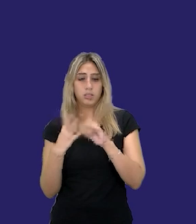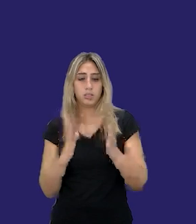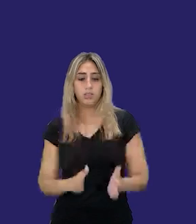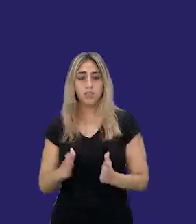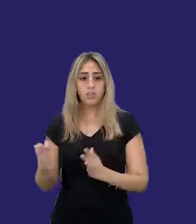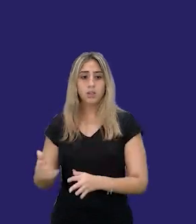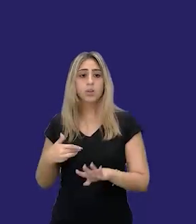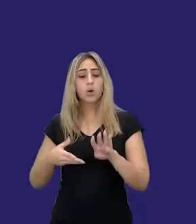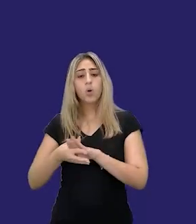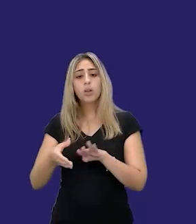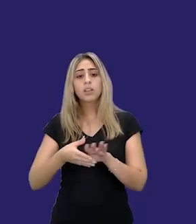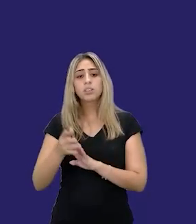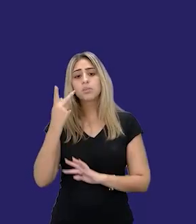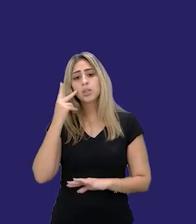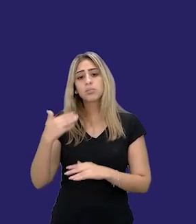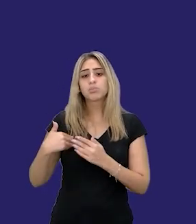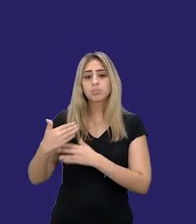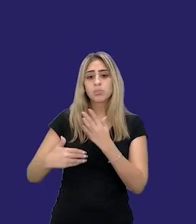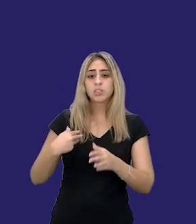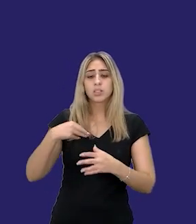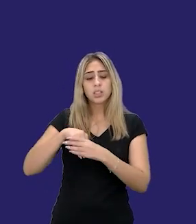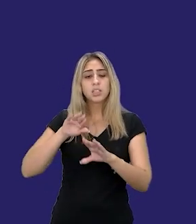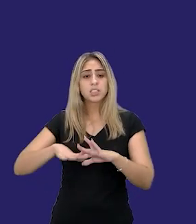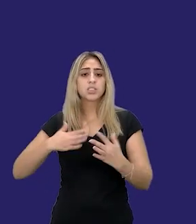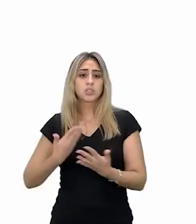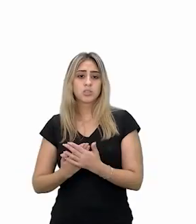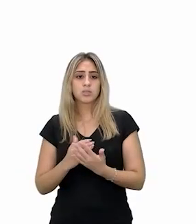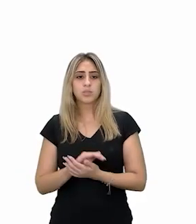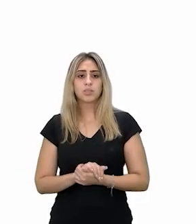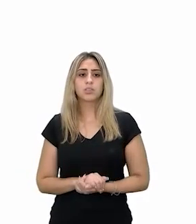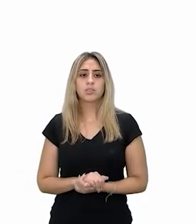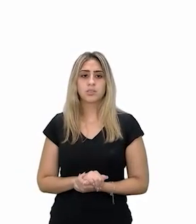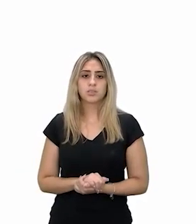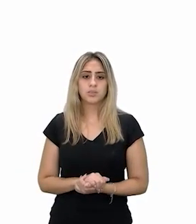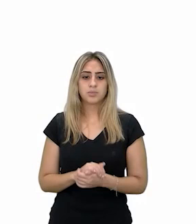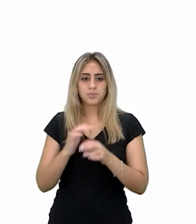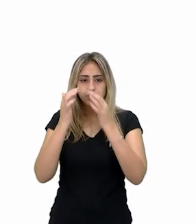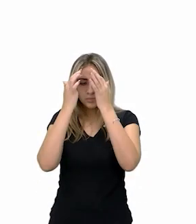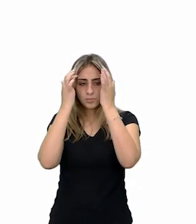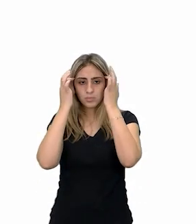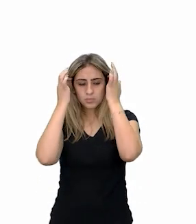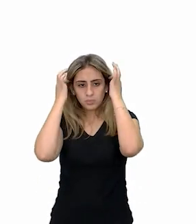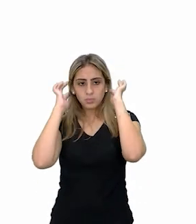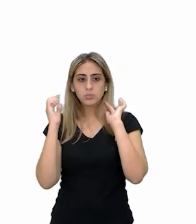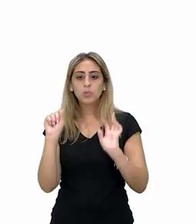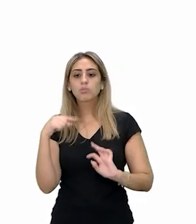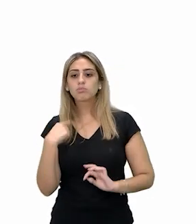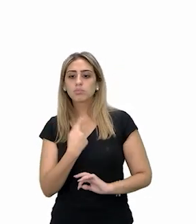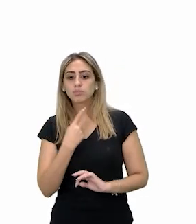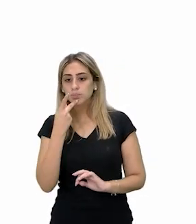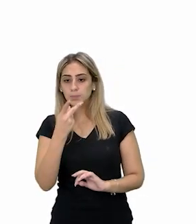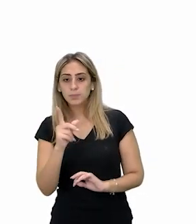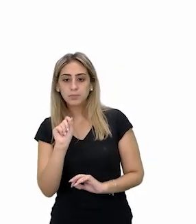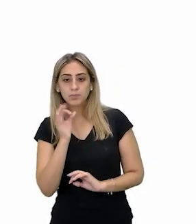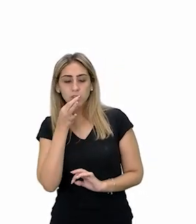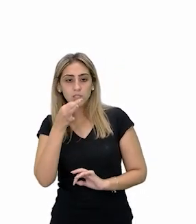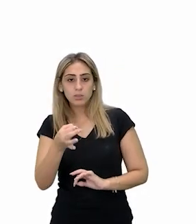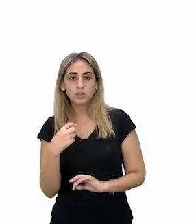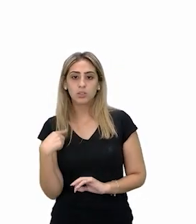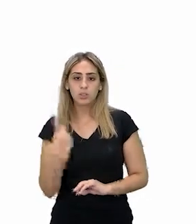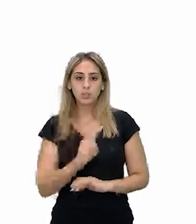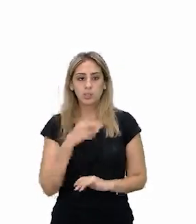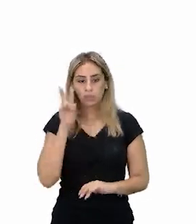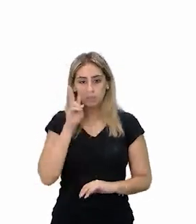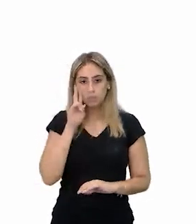para as orientações para o desdobramento nas escolas, tá bem? O que a gente, então, sugere? Lembrando, né, a gente sempre traz